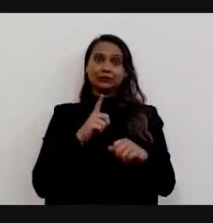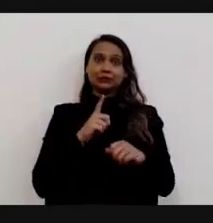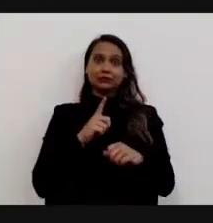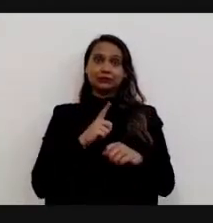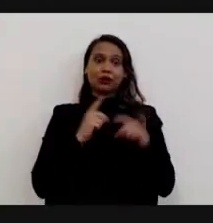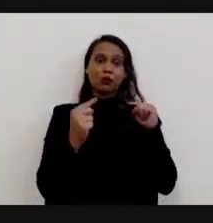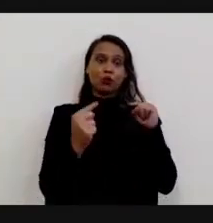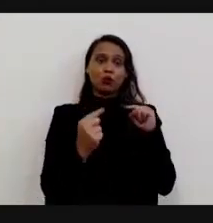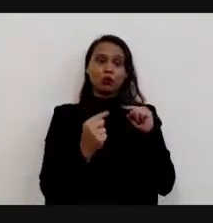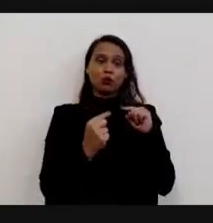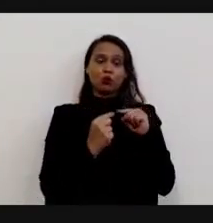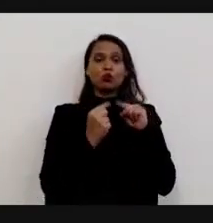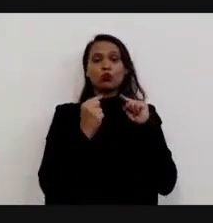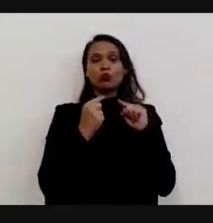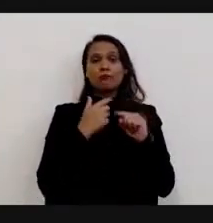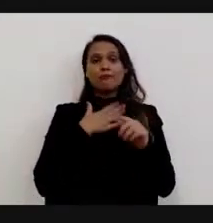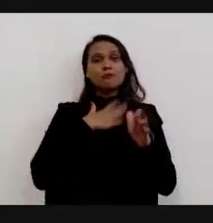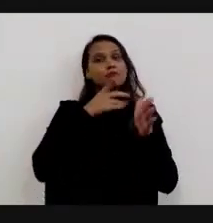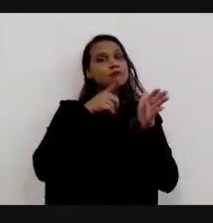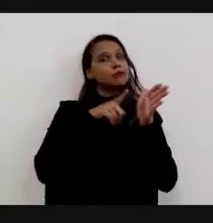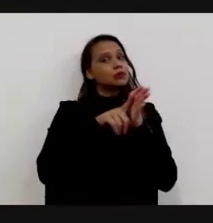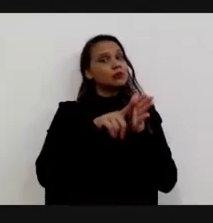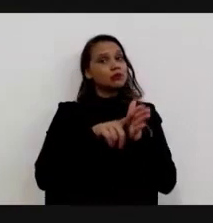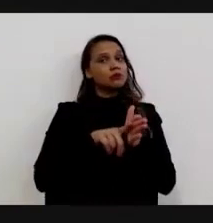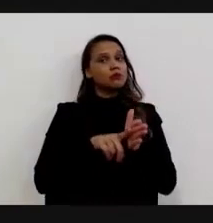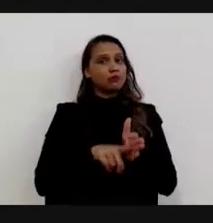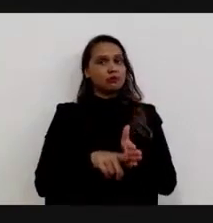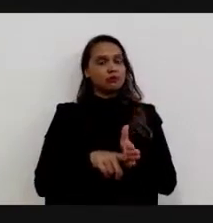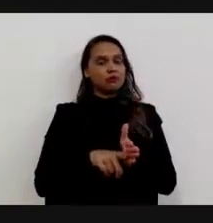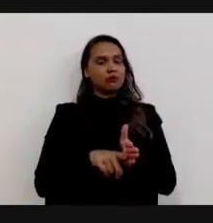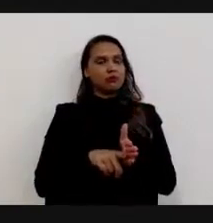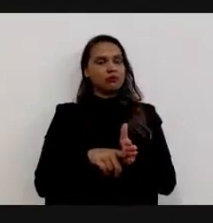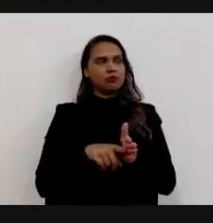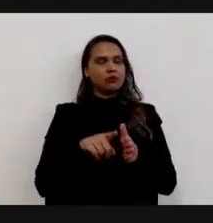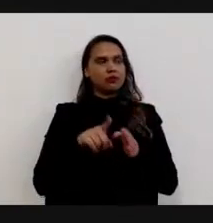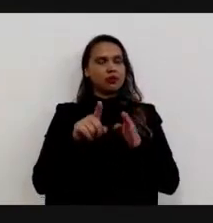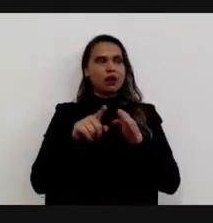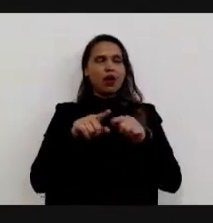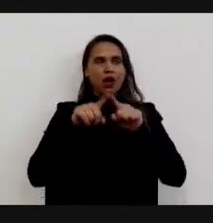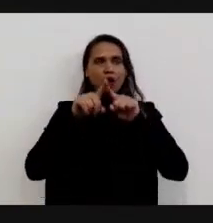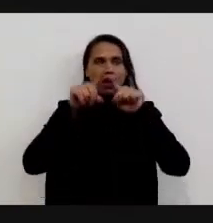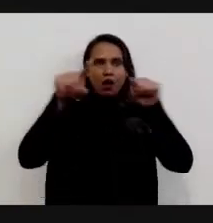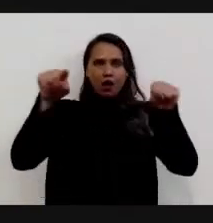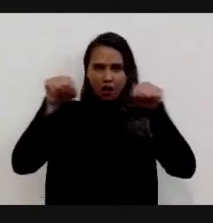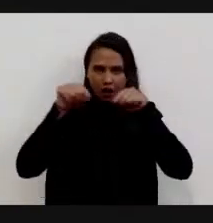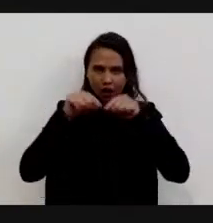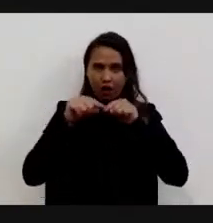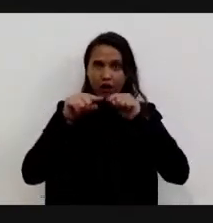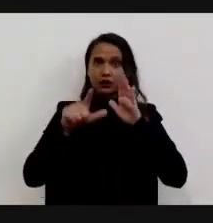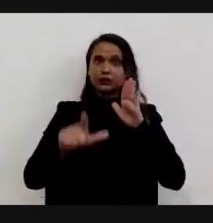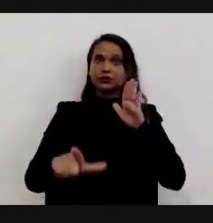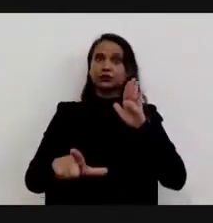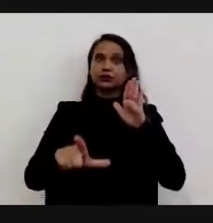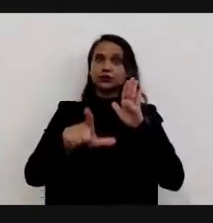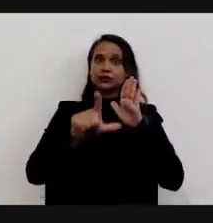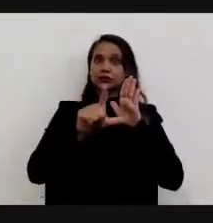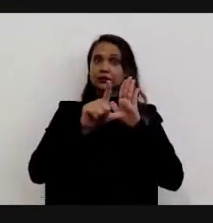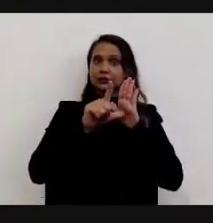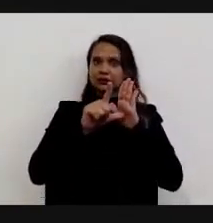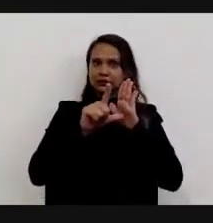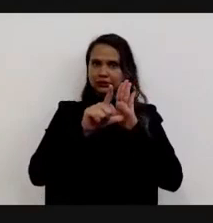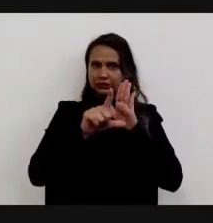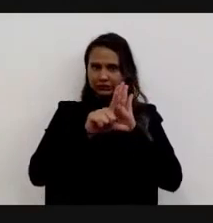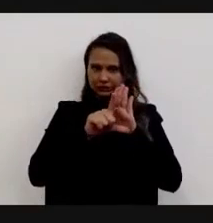minha pesquisa, que foi a consulta prévia no processo legislativo para os povos indígenas e